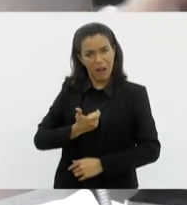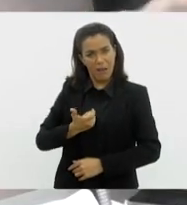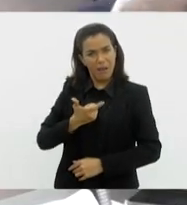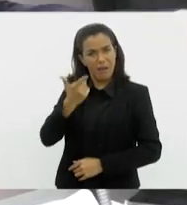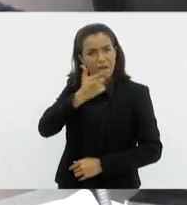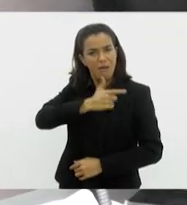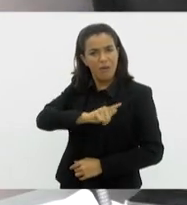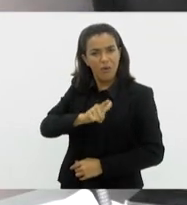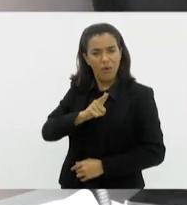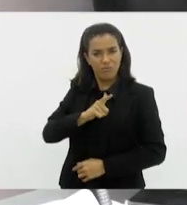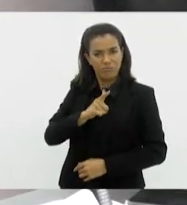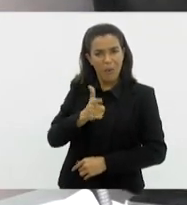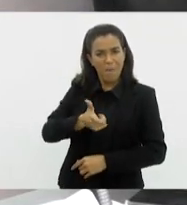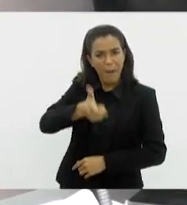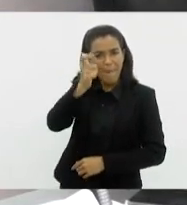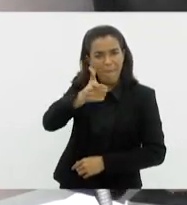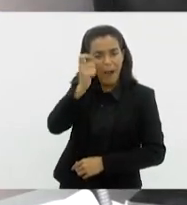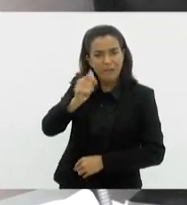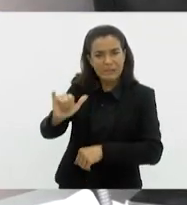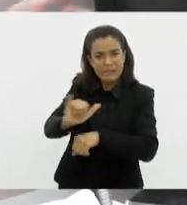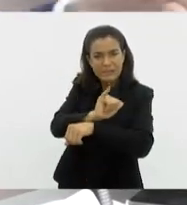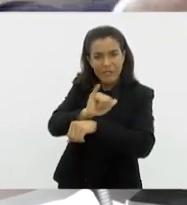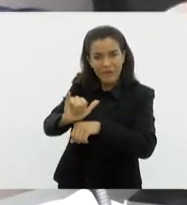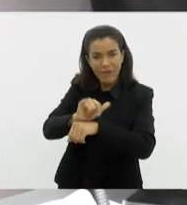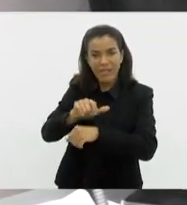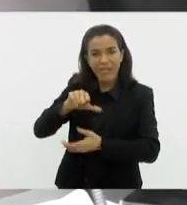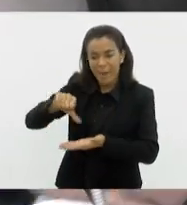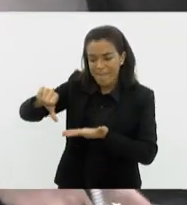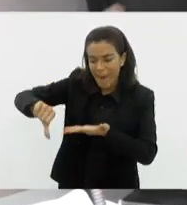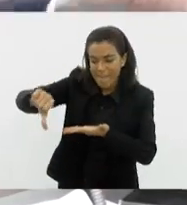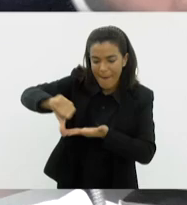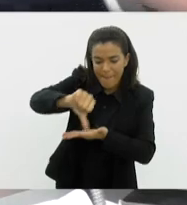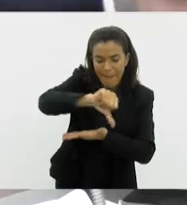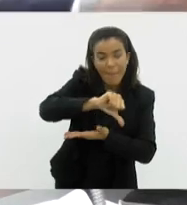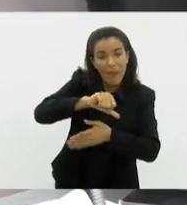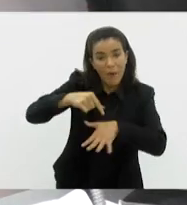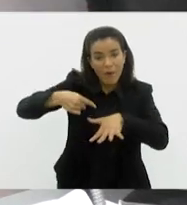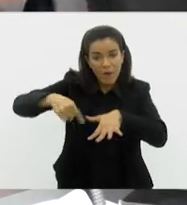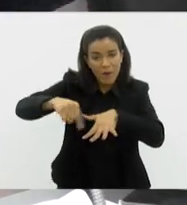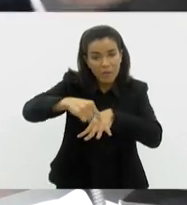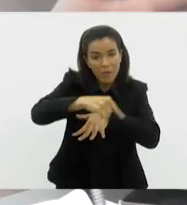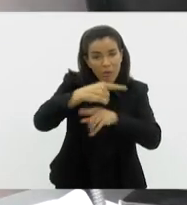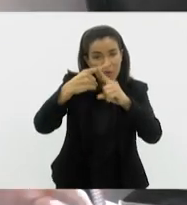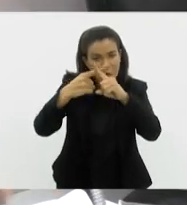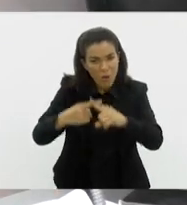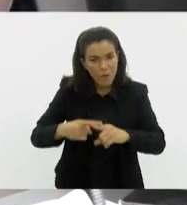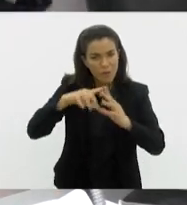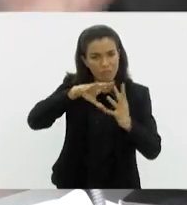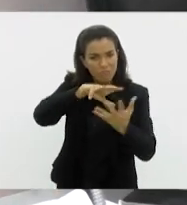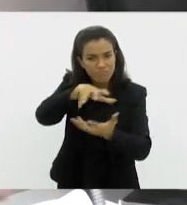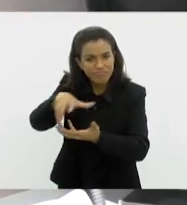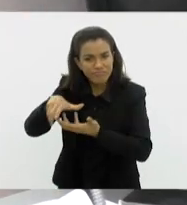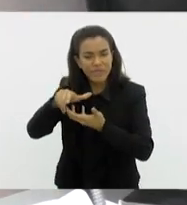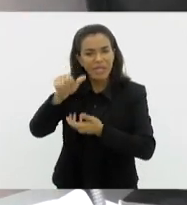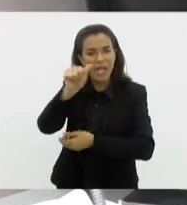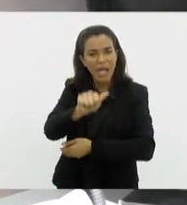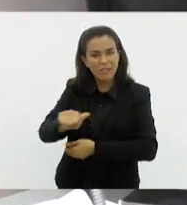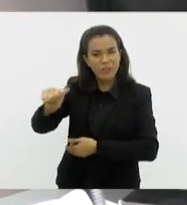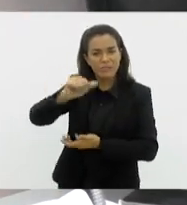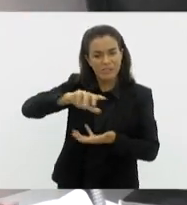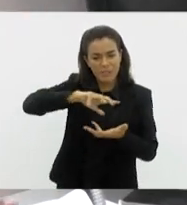de tiro de defesa tática, que é justamente esse circuito. É uma modalidade com competições internacionais, com associações